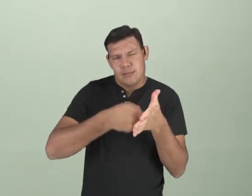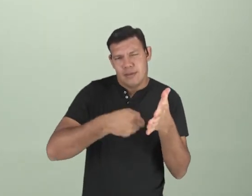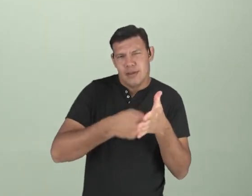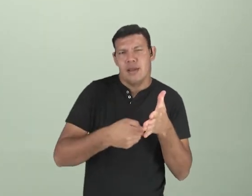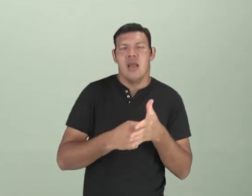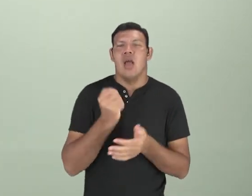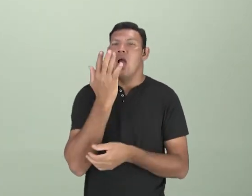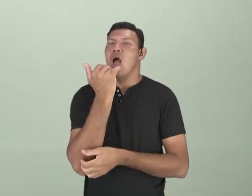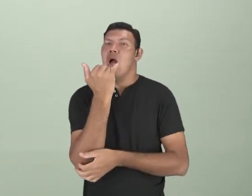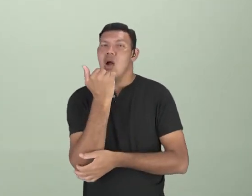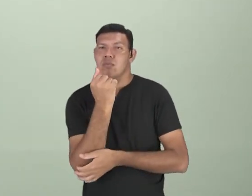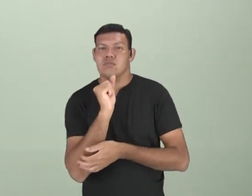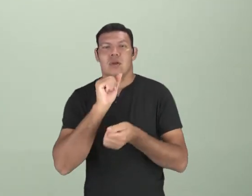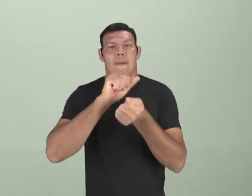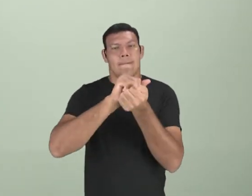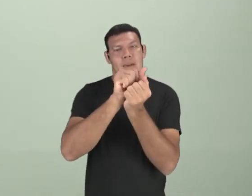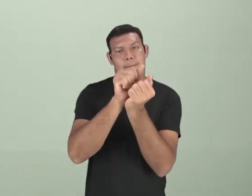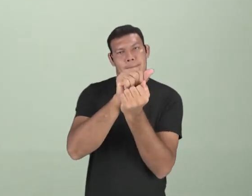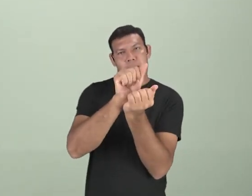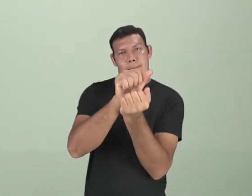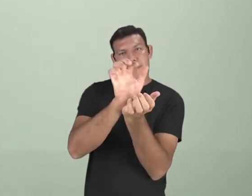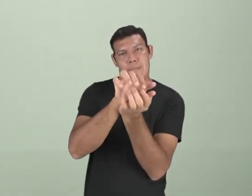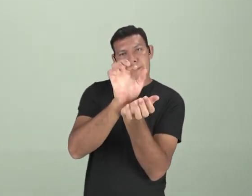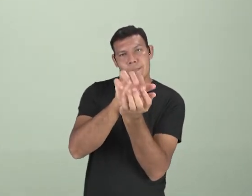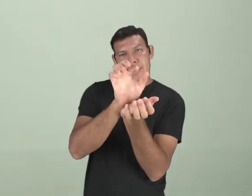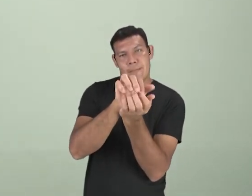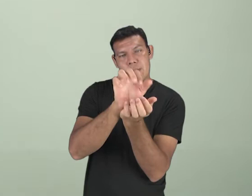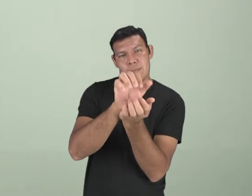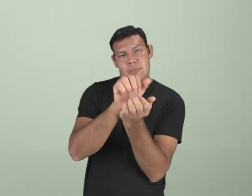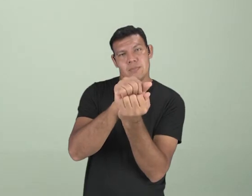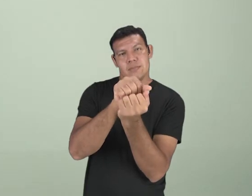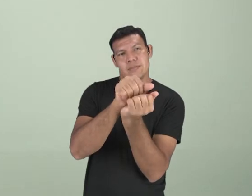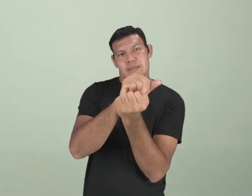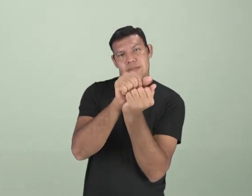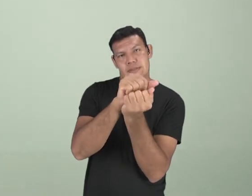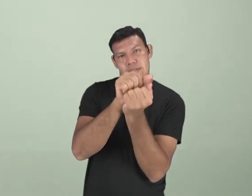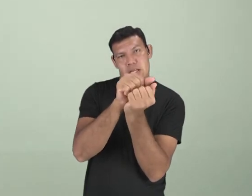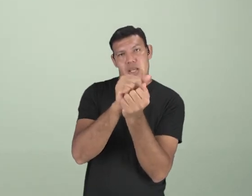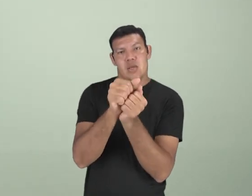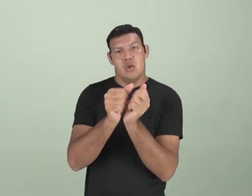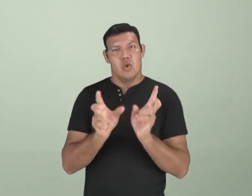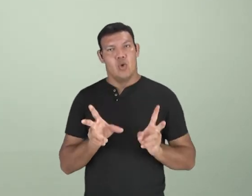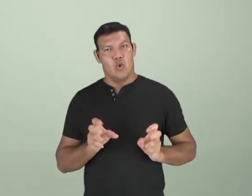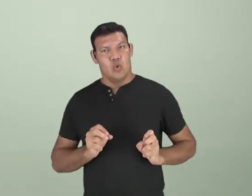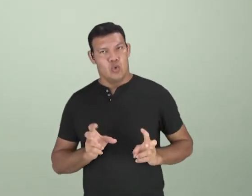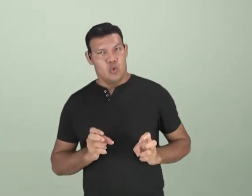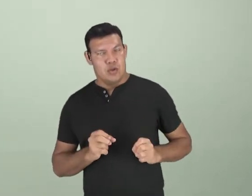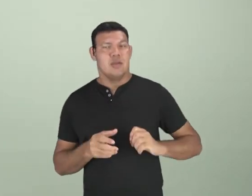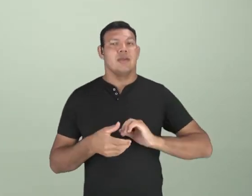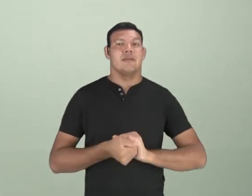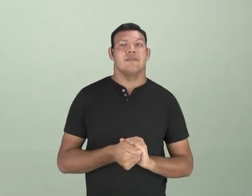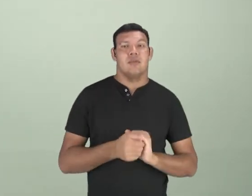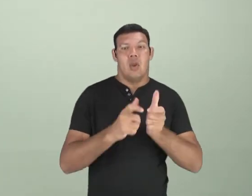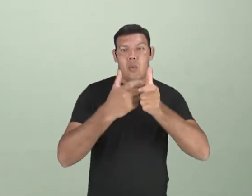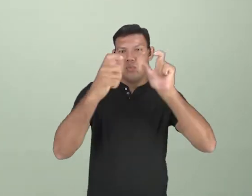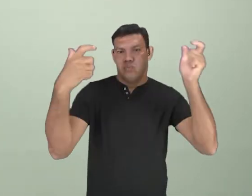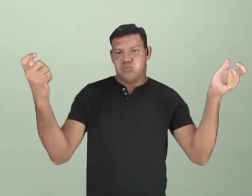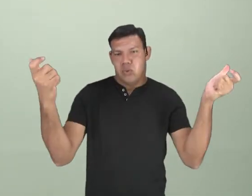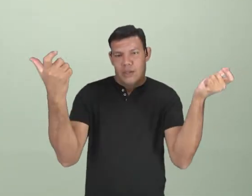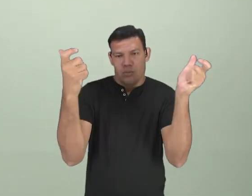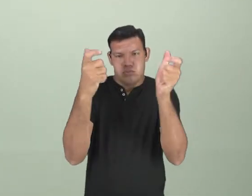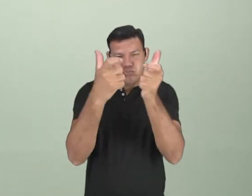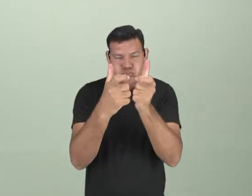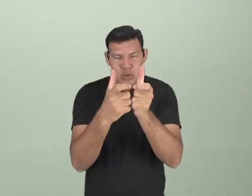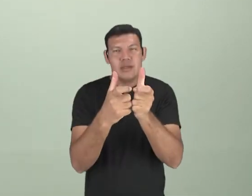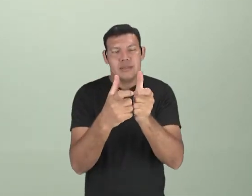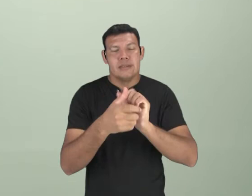você acabou de digerir, tritura, digere, né? Você absorve aquilo que você vai precisar, macro e micronutrientes, e o que não for